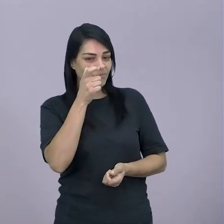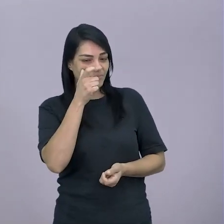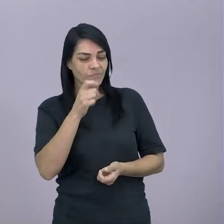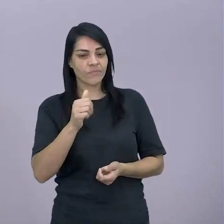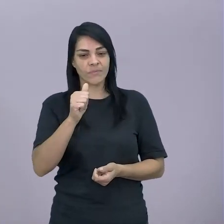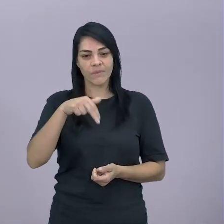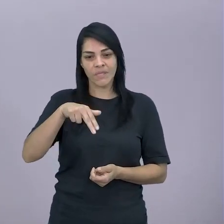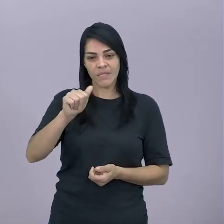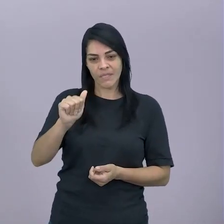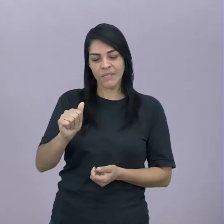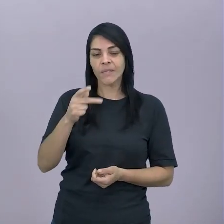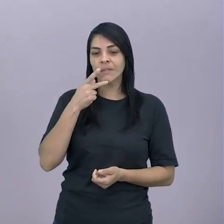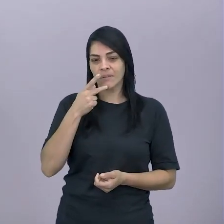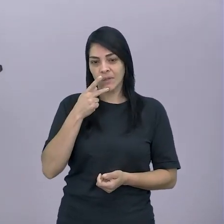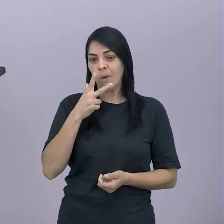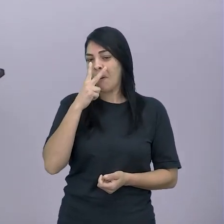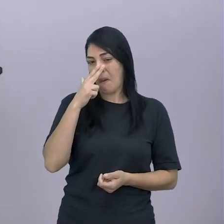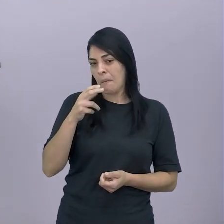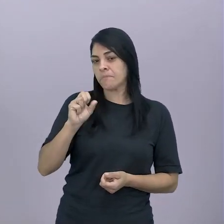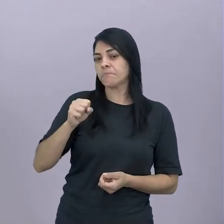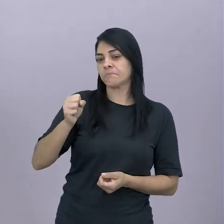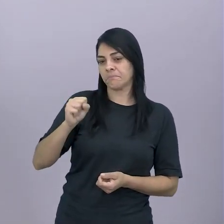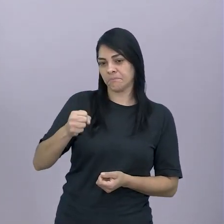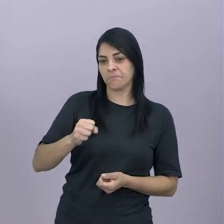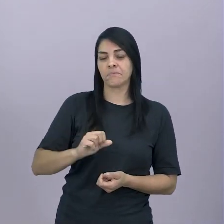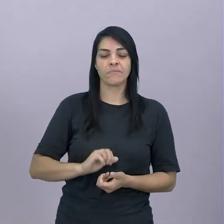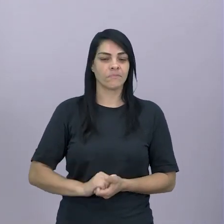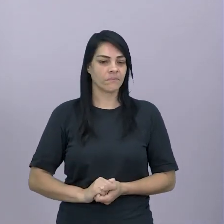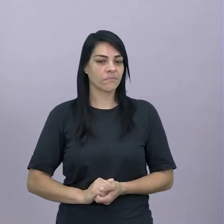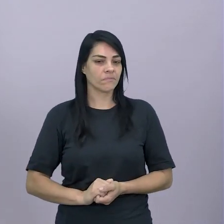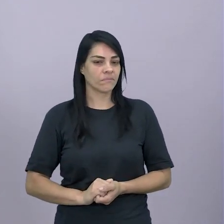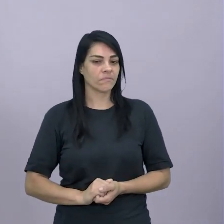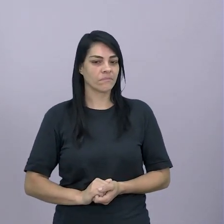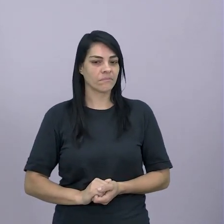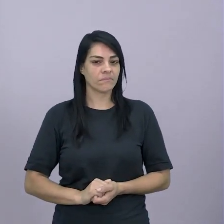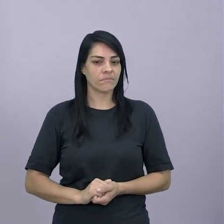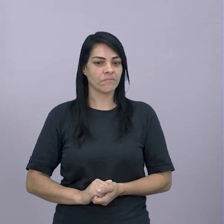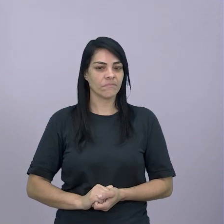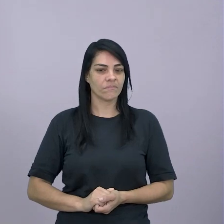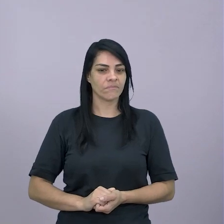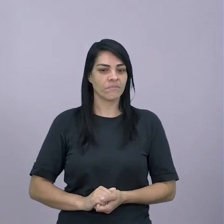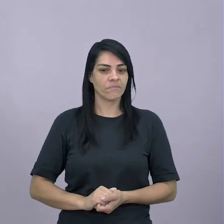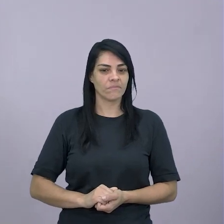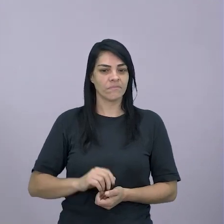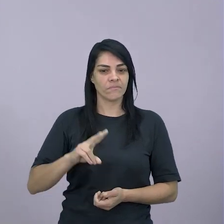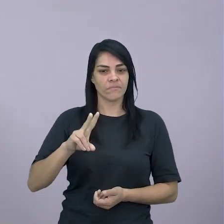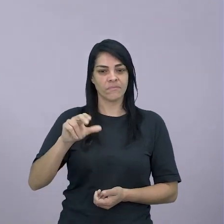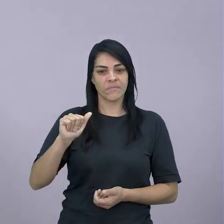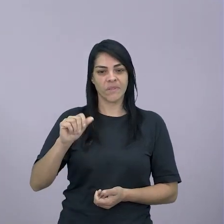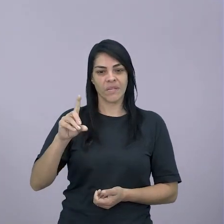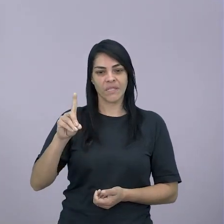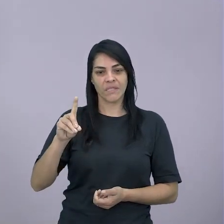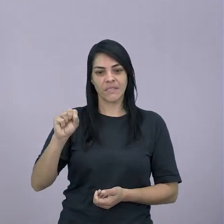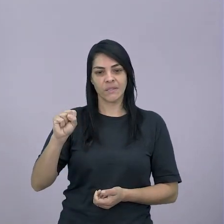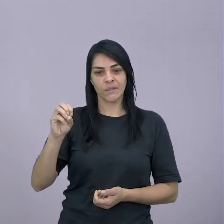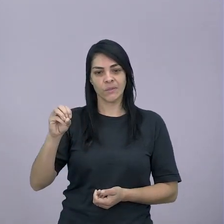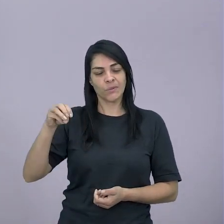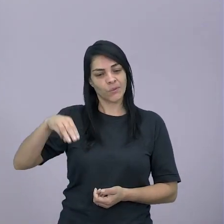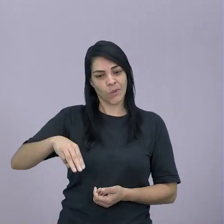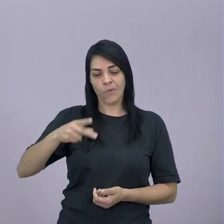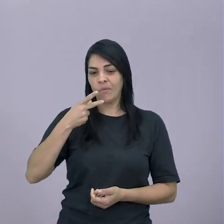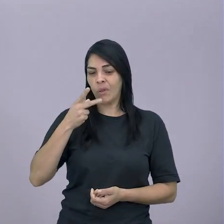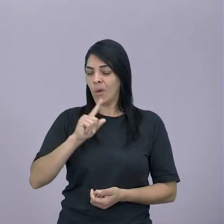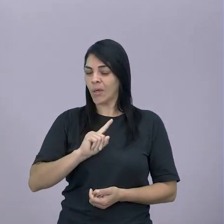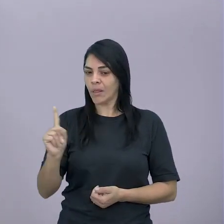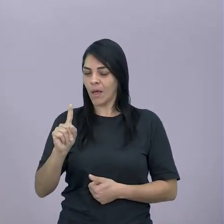Ana Paula falou que acha que sim, né? O Vadson, acho que é Vadson, não,